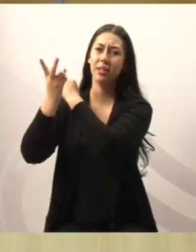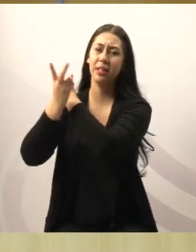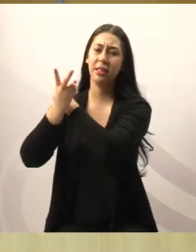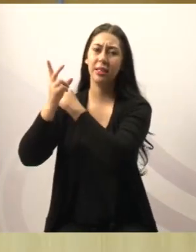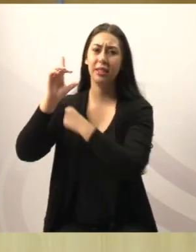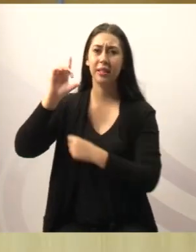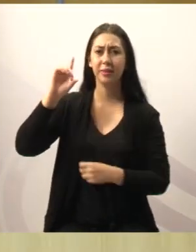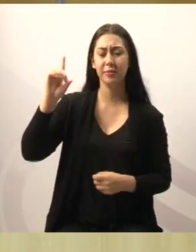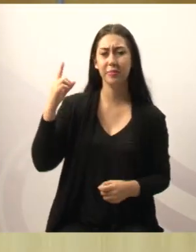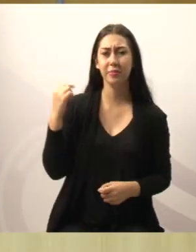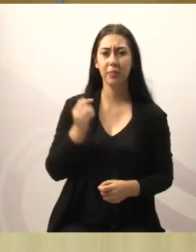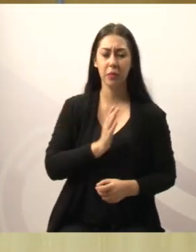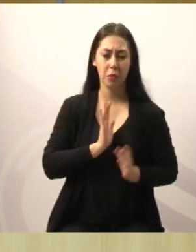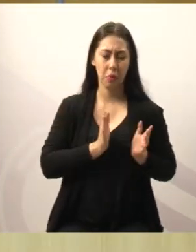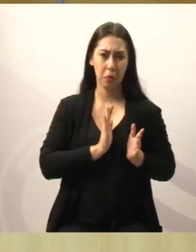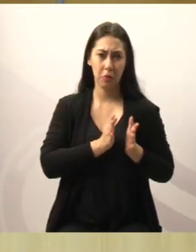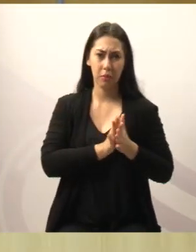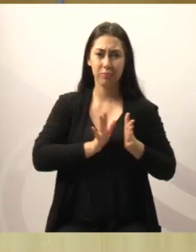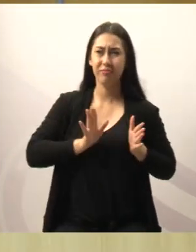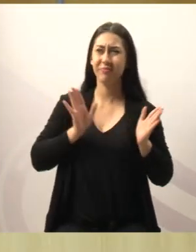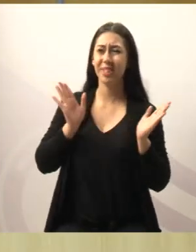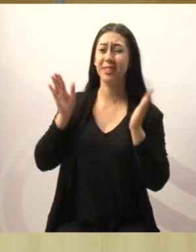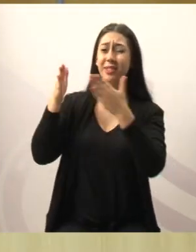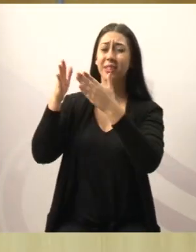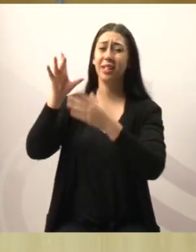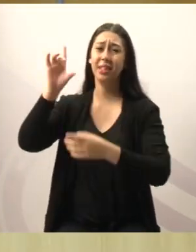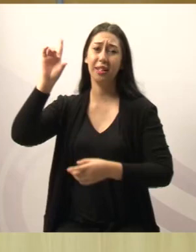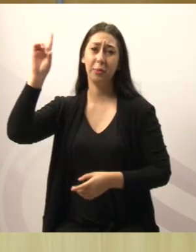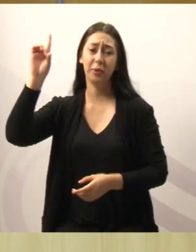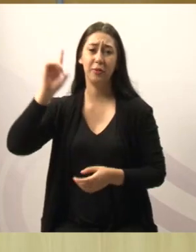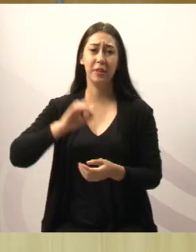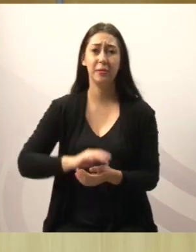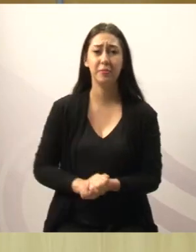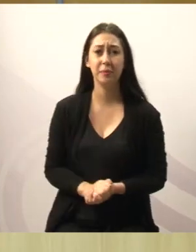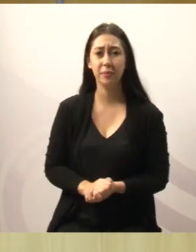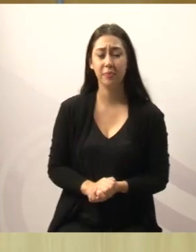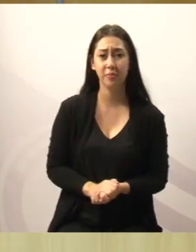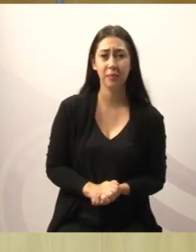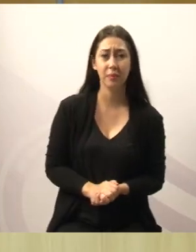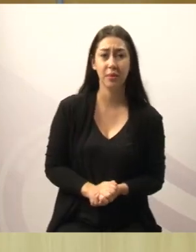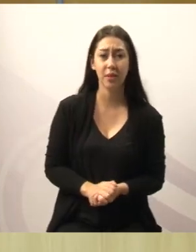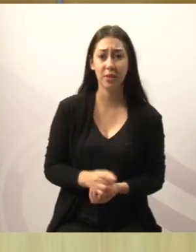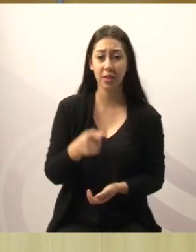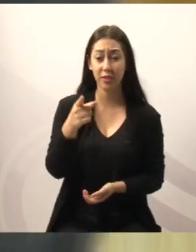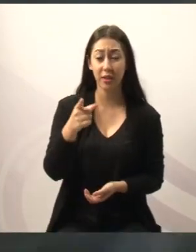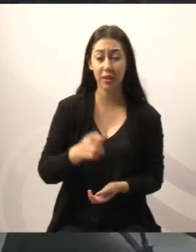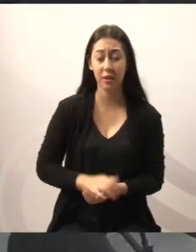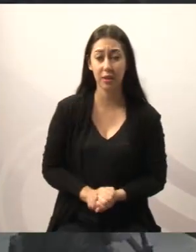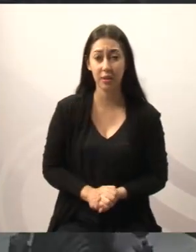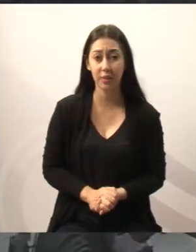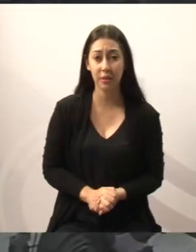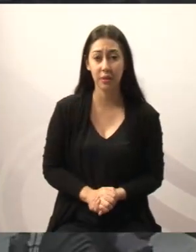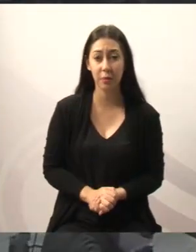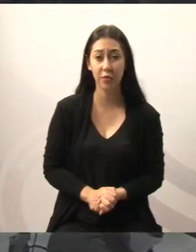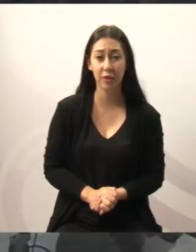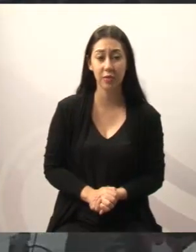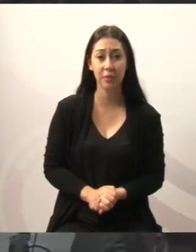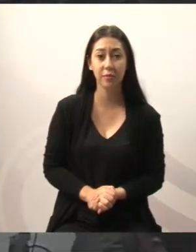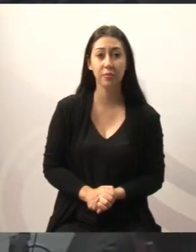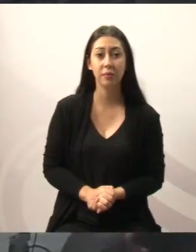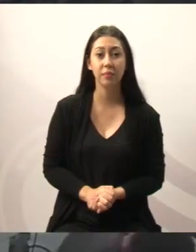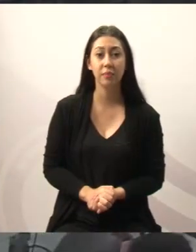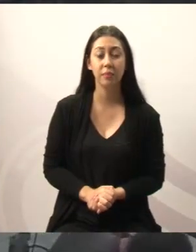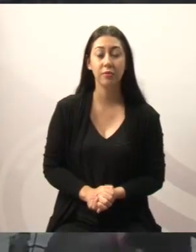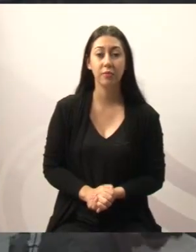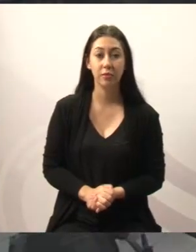servimos, declaro aberta a presente sessão ordinária. Peço a todos que se levantem para a execução do hino nacional brasileiro. Logo após, por